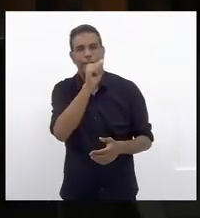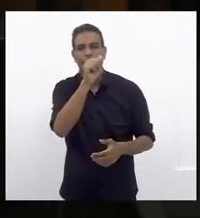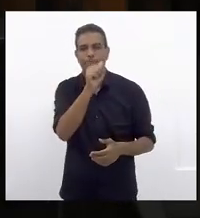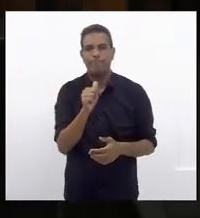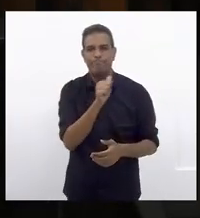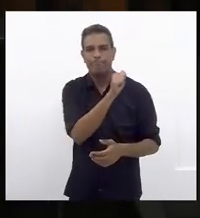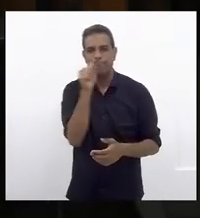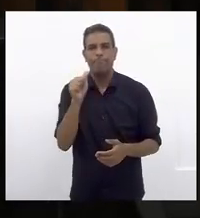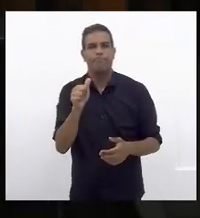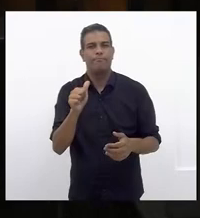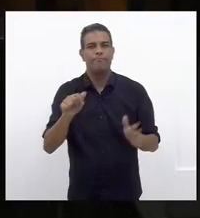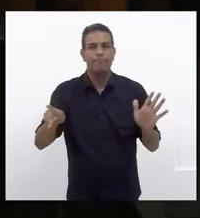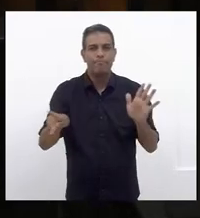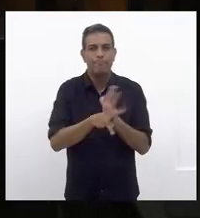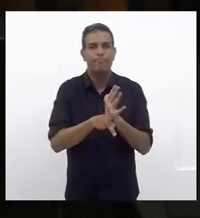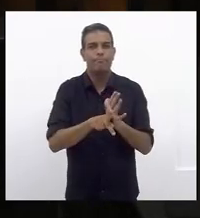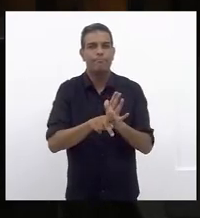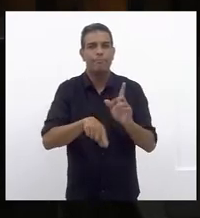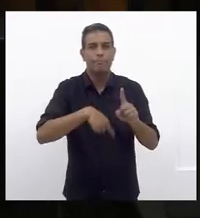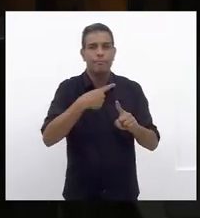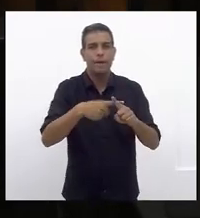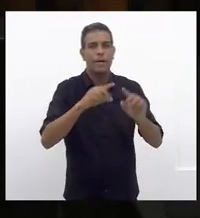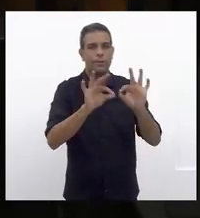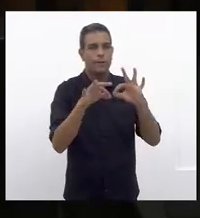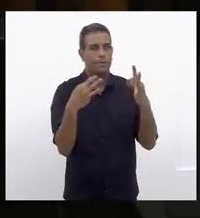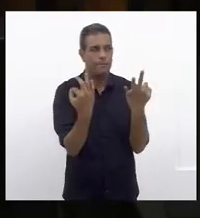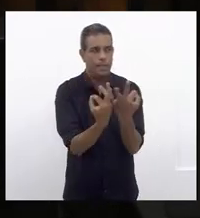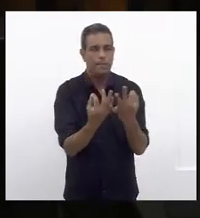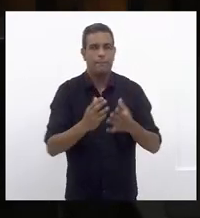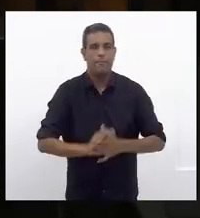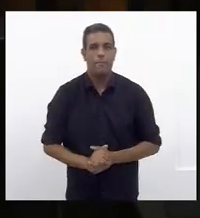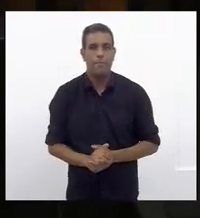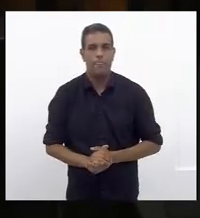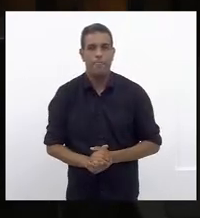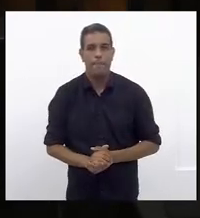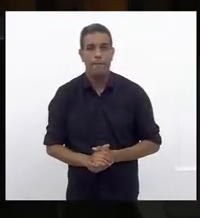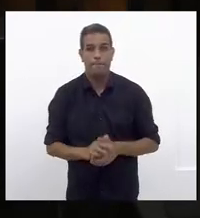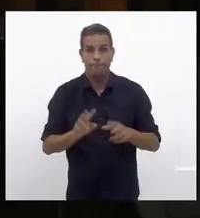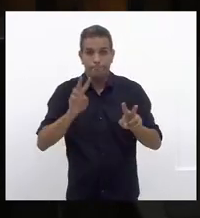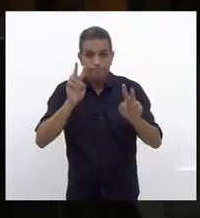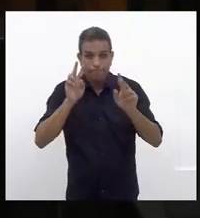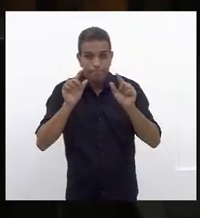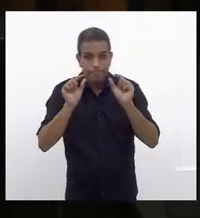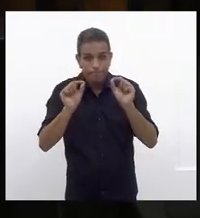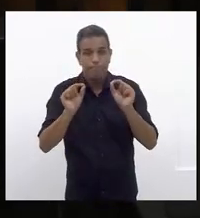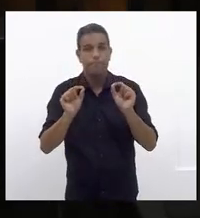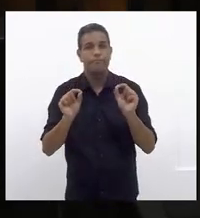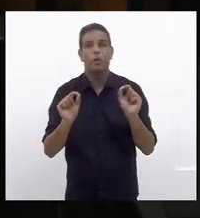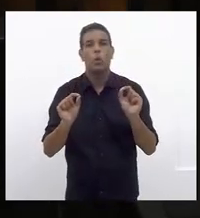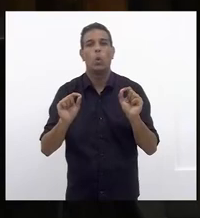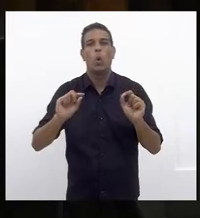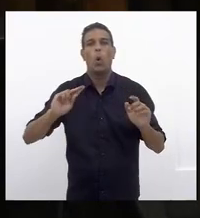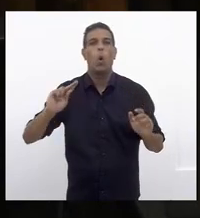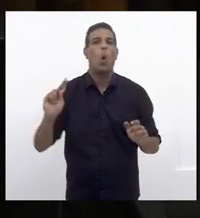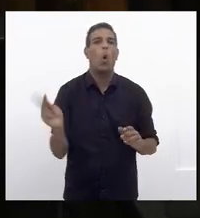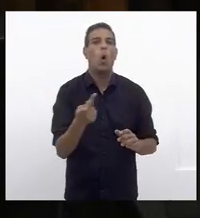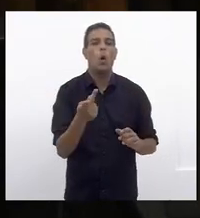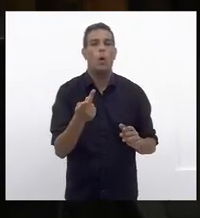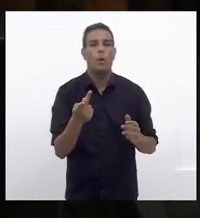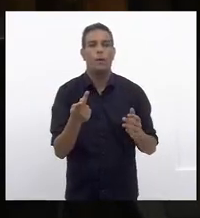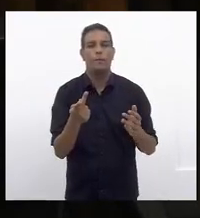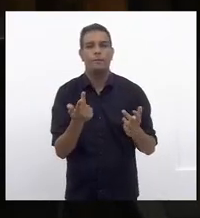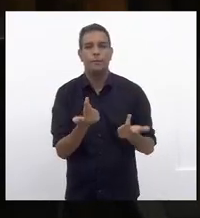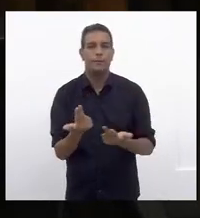próprio e das suas famílias? E a prece, deputado, o que vai acontecer com a